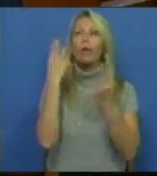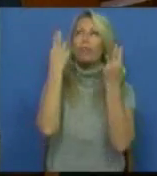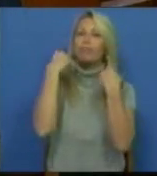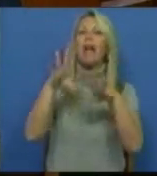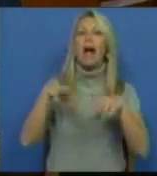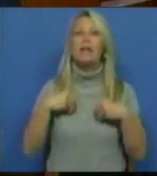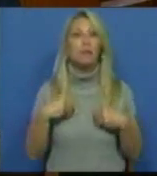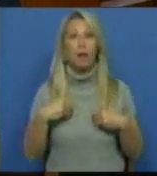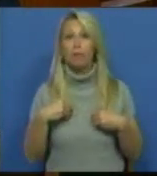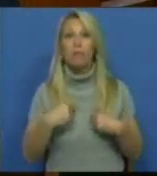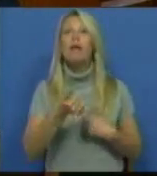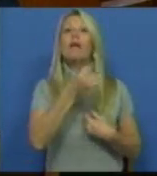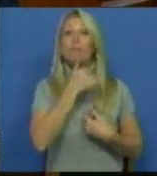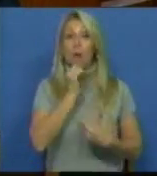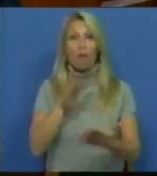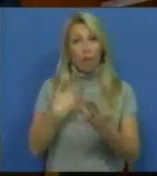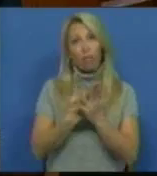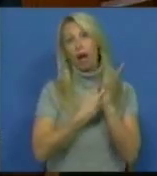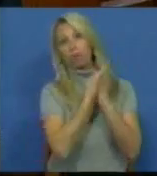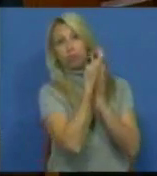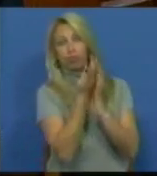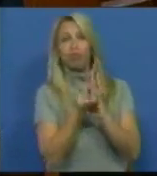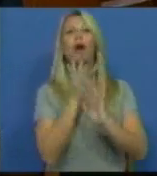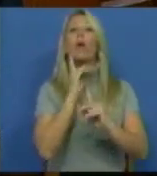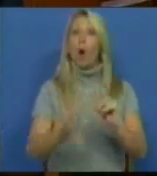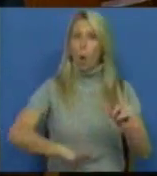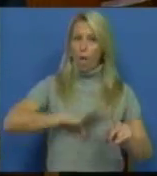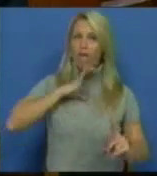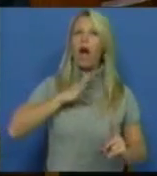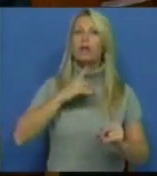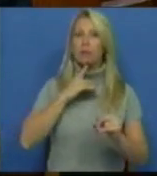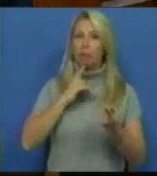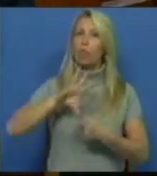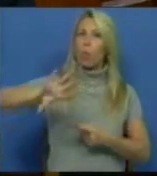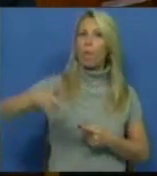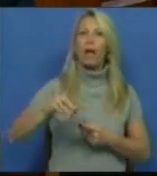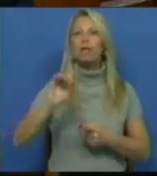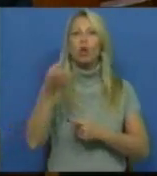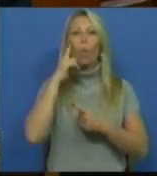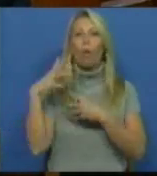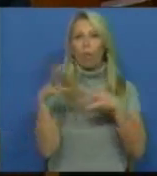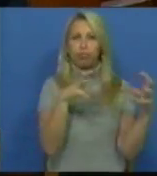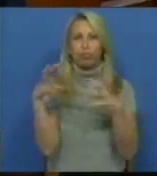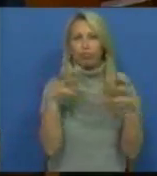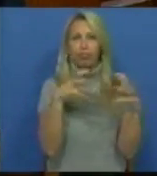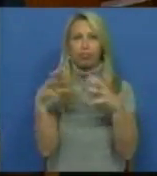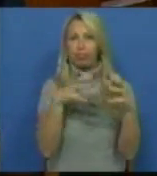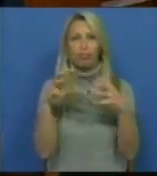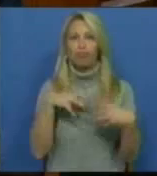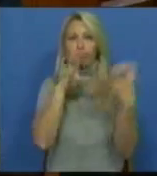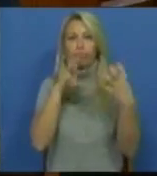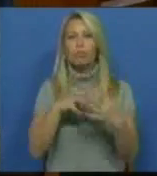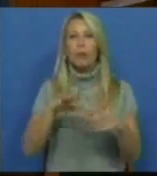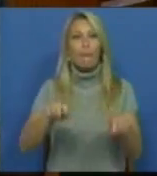Com medidas que gerem confiança na economia e no país e não com escaramuças permanentes entre os dois partidos que se apresentam